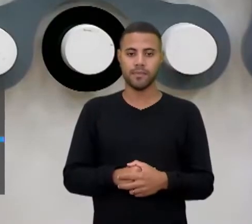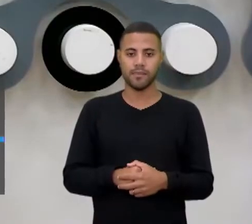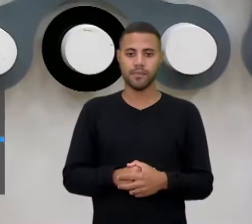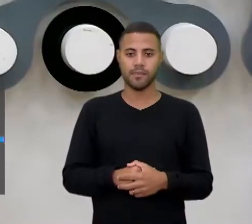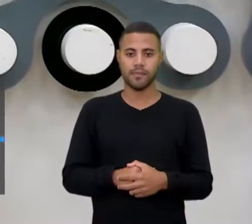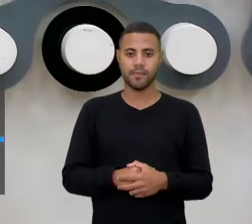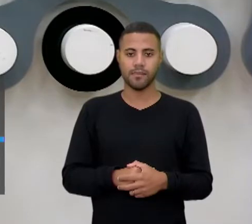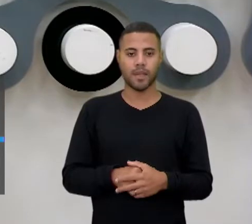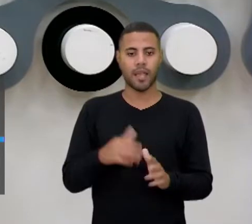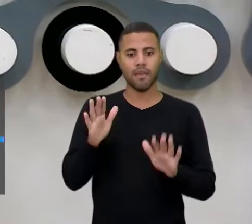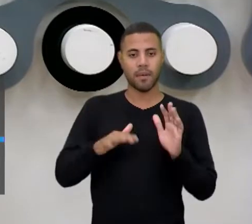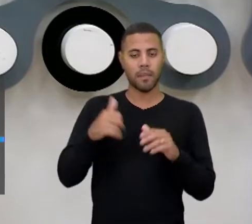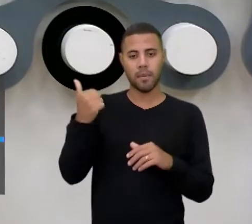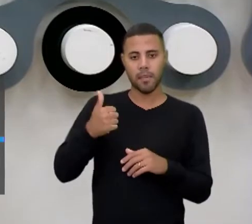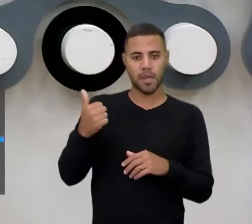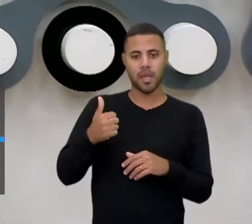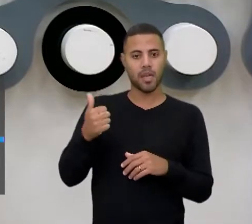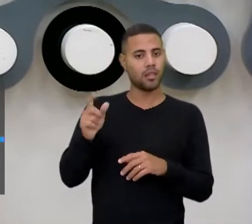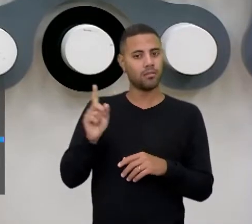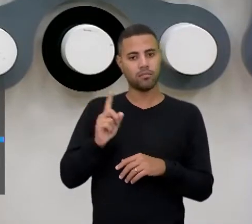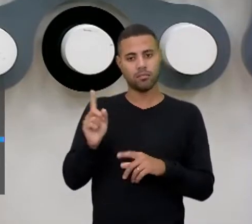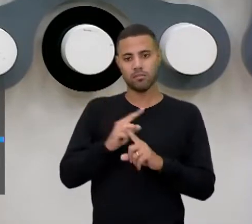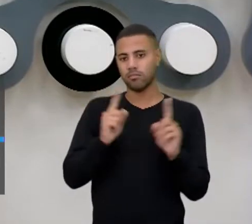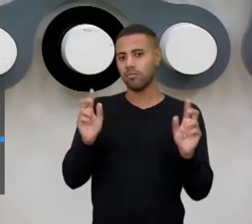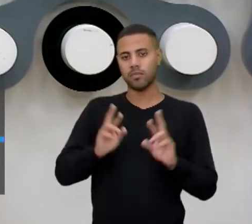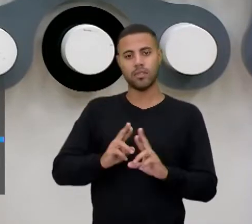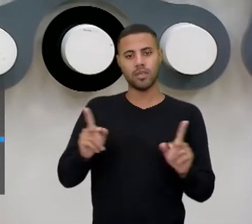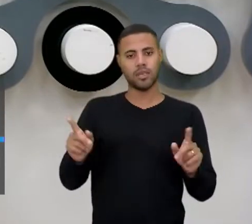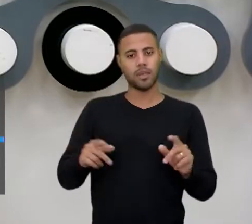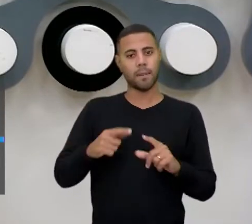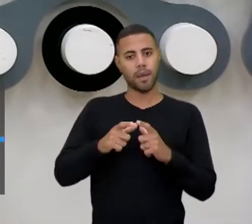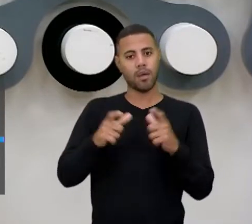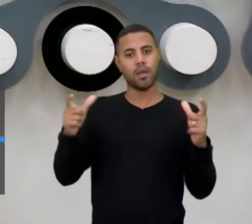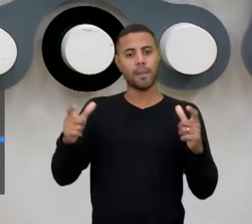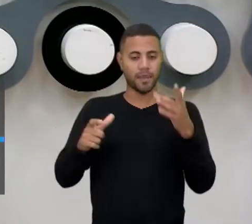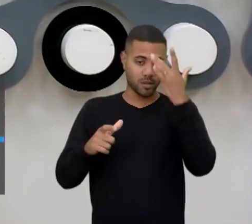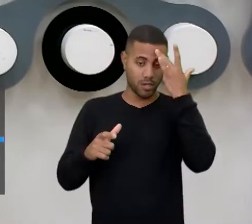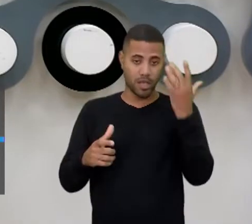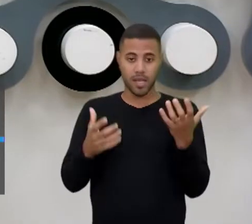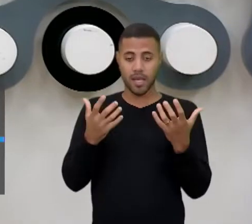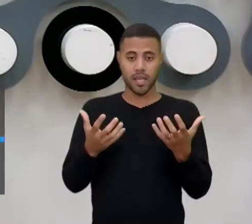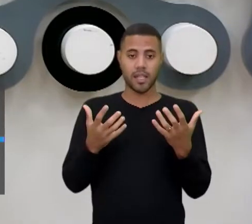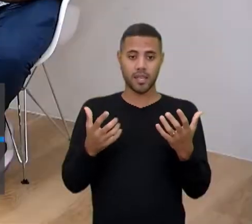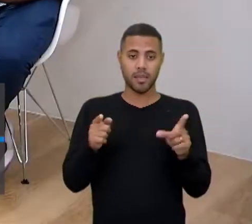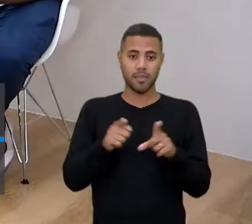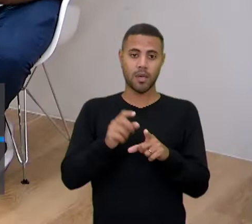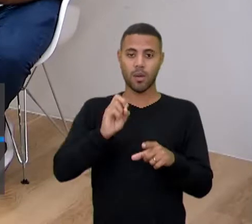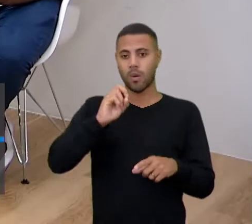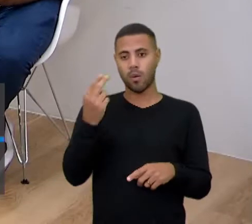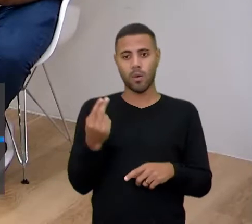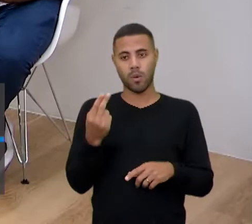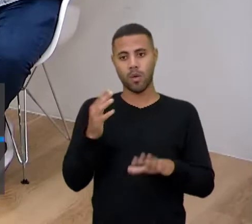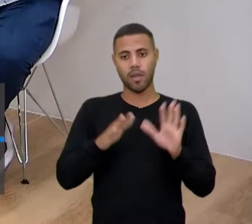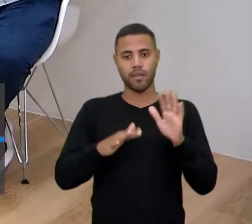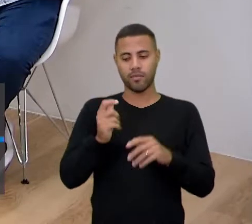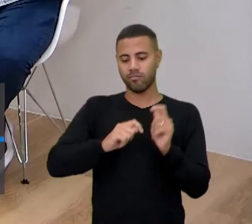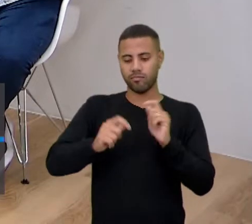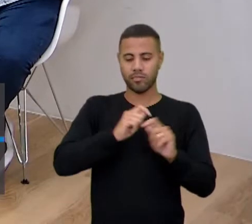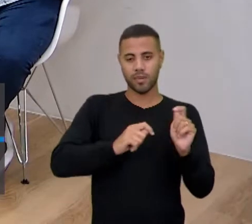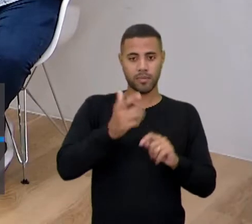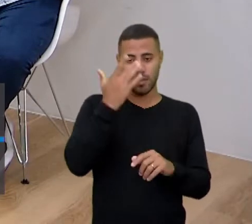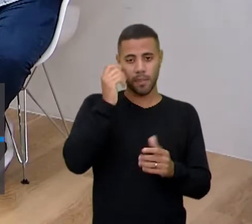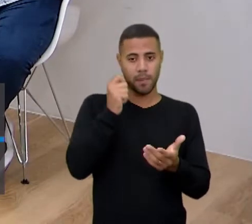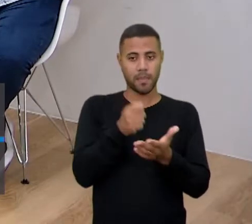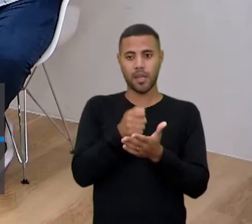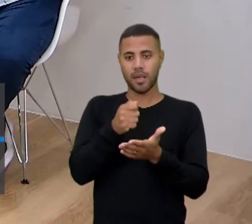está em primeiro, necessariamente, não é o que você está buscando, mas é o que a maioria busca. Ou por alguns interesses financeiros também, porque tem gente que paga